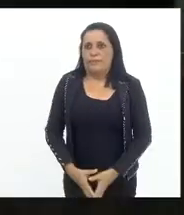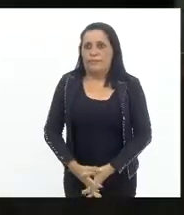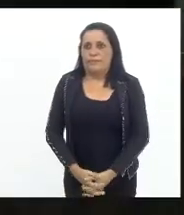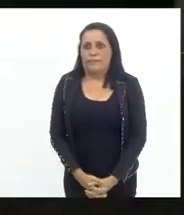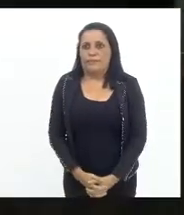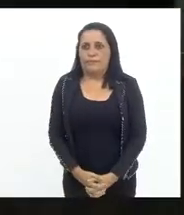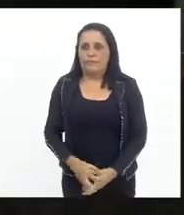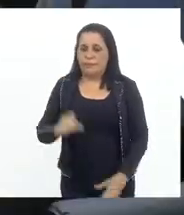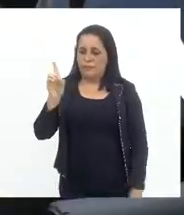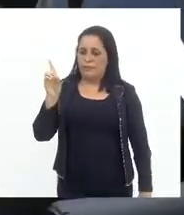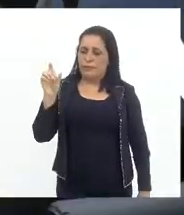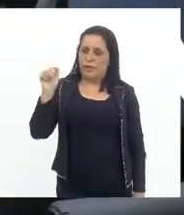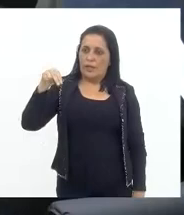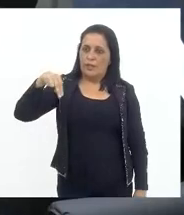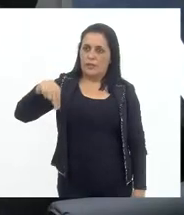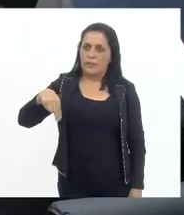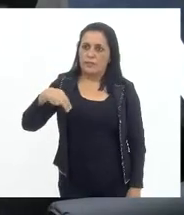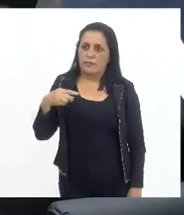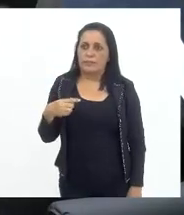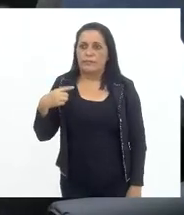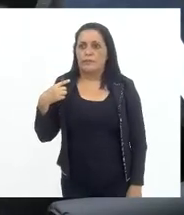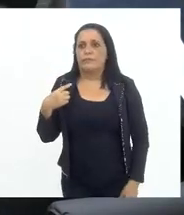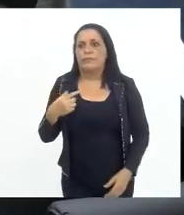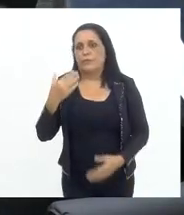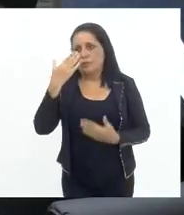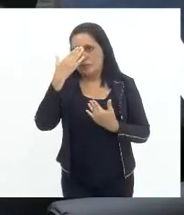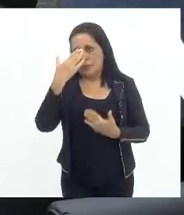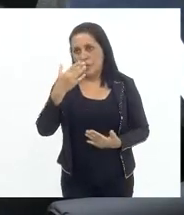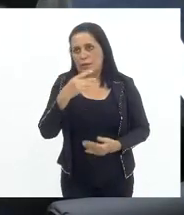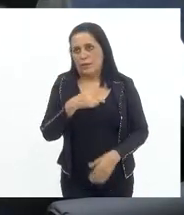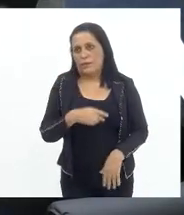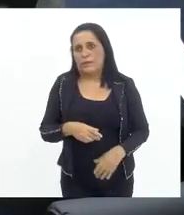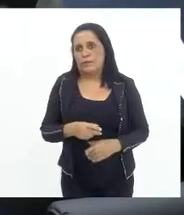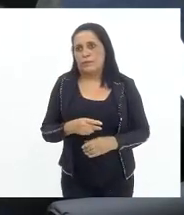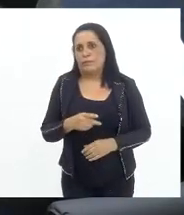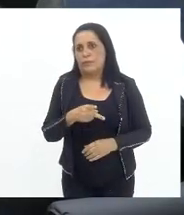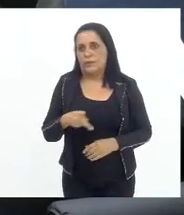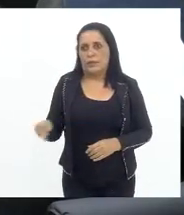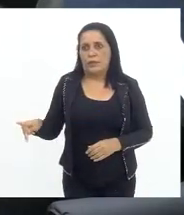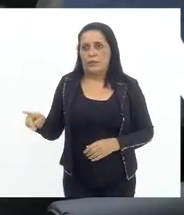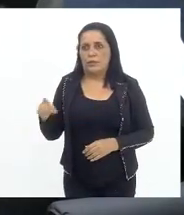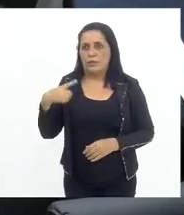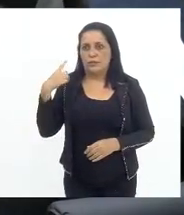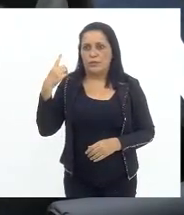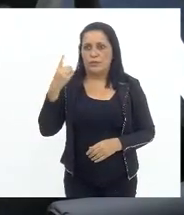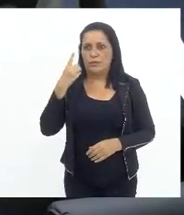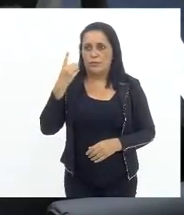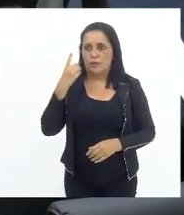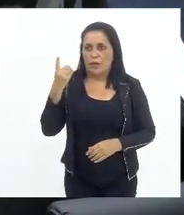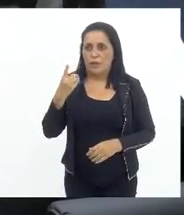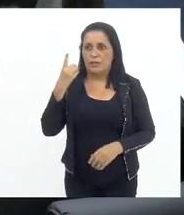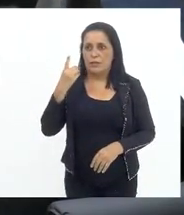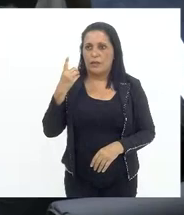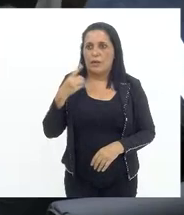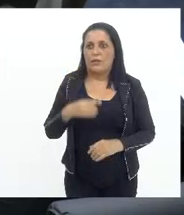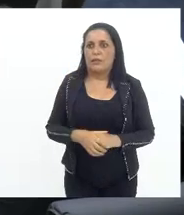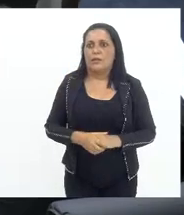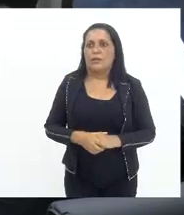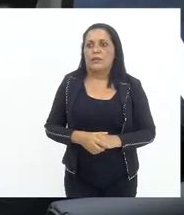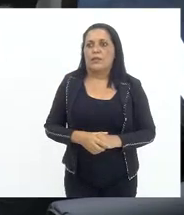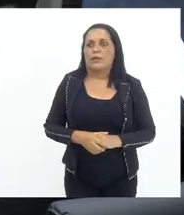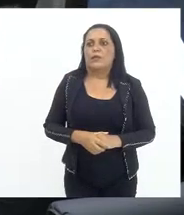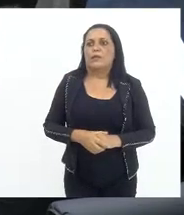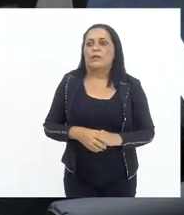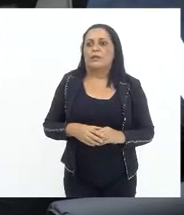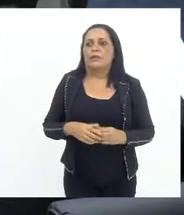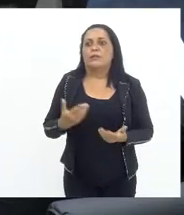Dani Monteiro, por favor. Obrigada, presidente, deputados, deputadas. Saúdo aqui a autora da comenda, a deputada